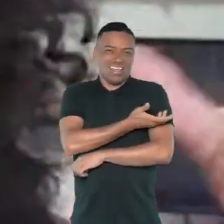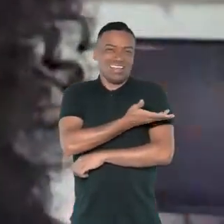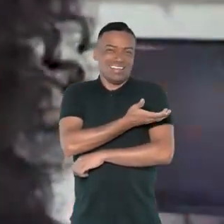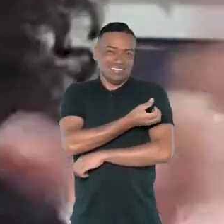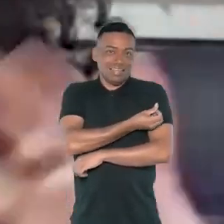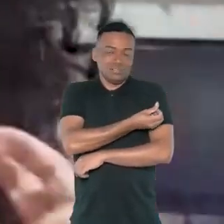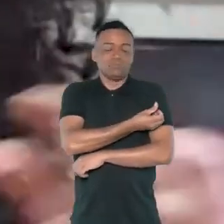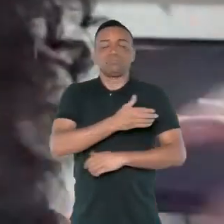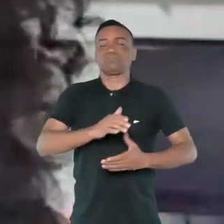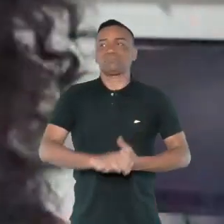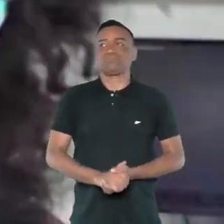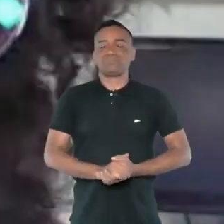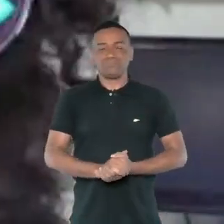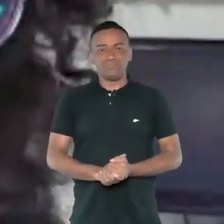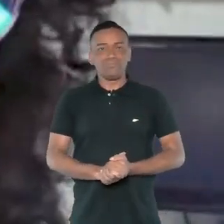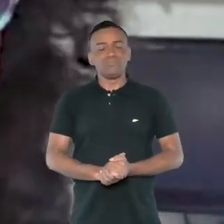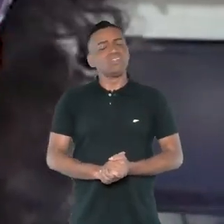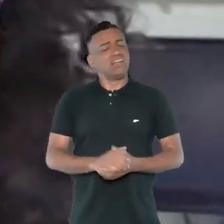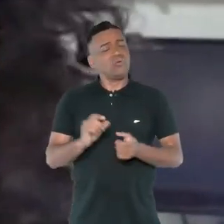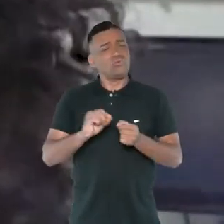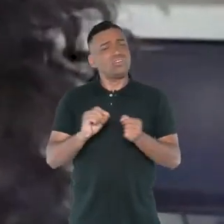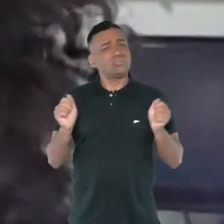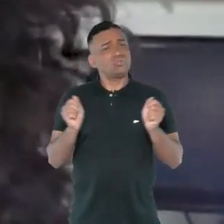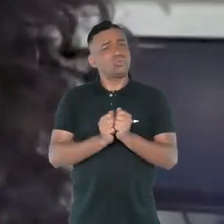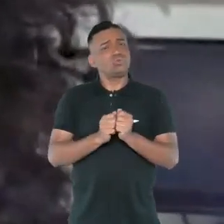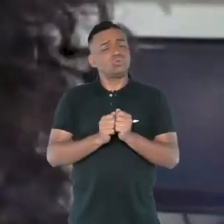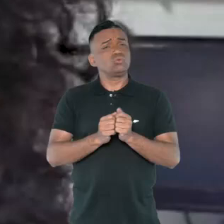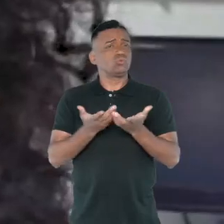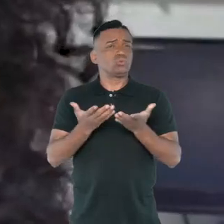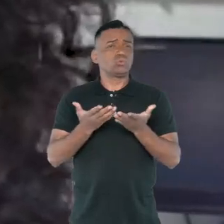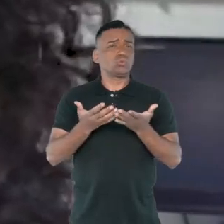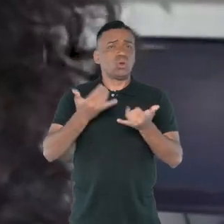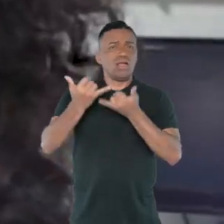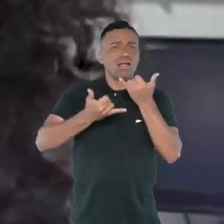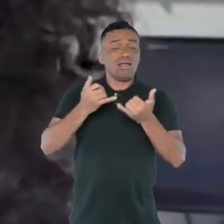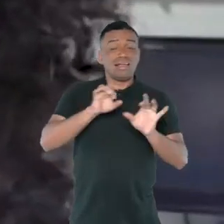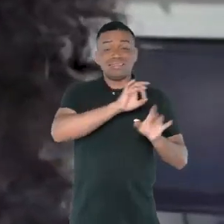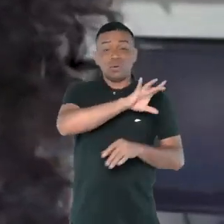2, de 6º ano, 5ª série, né? E aí